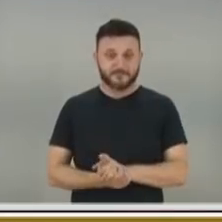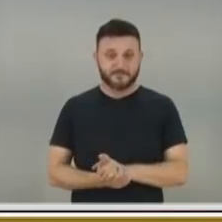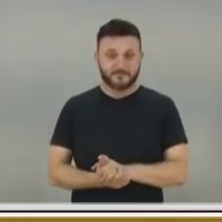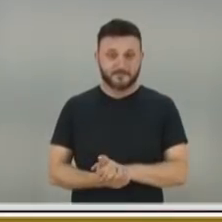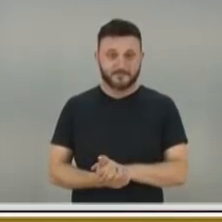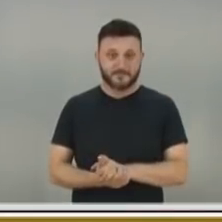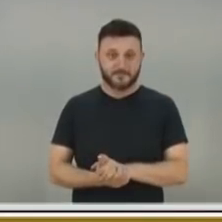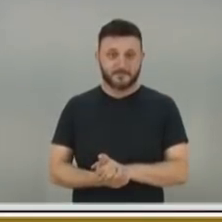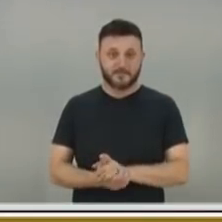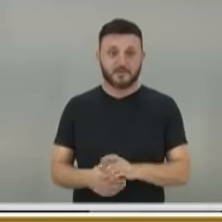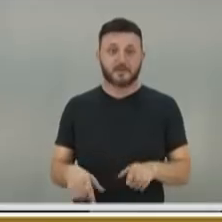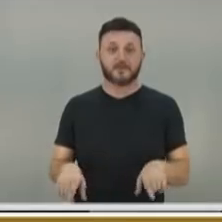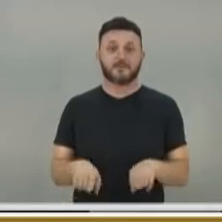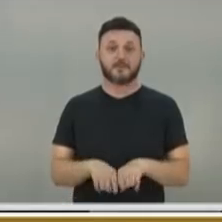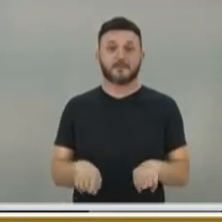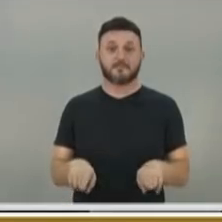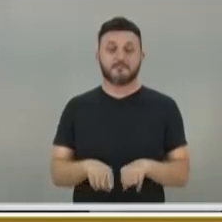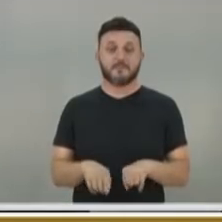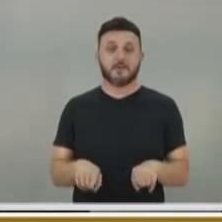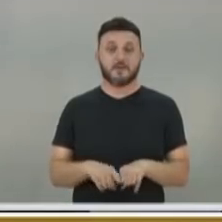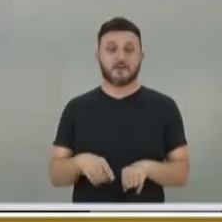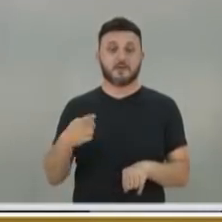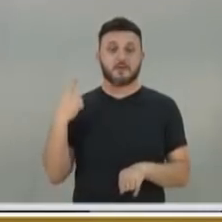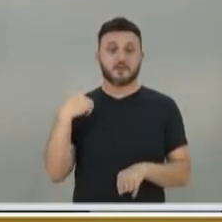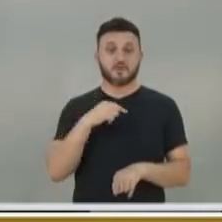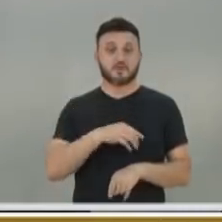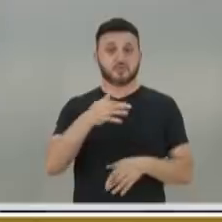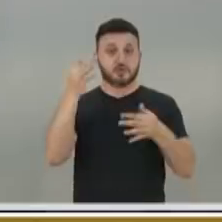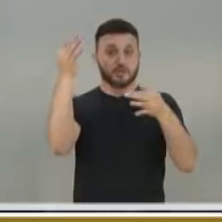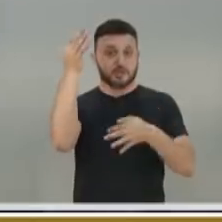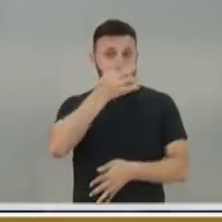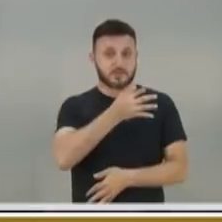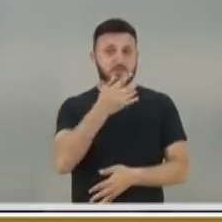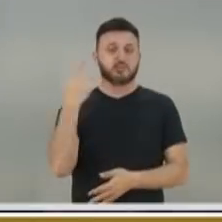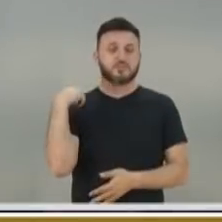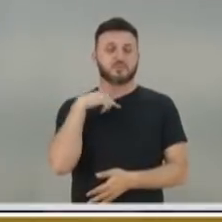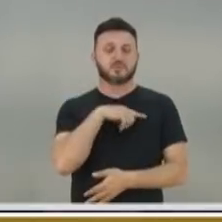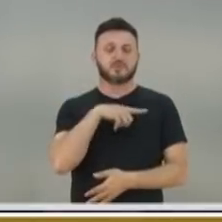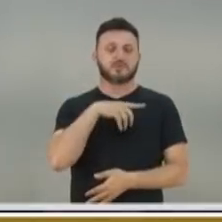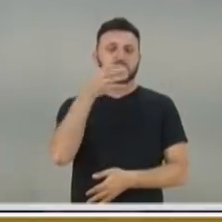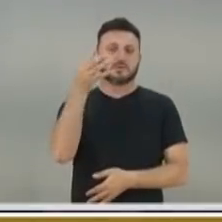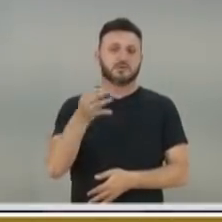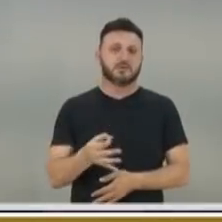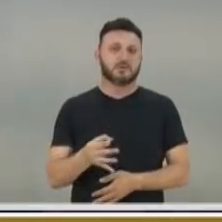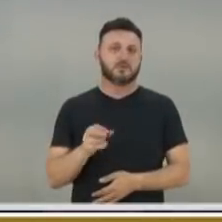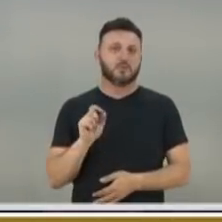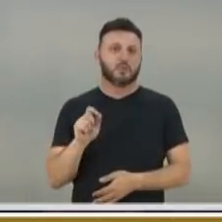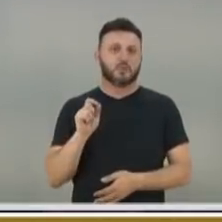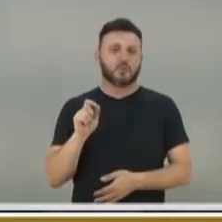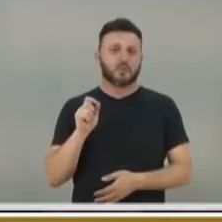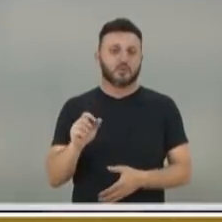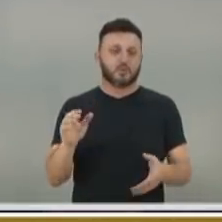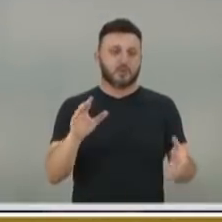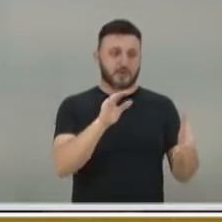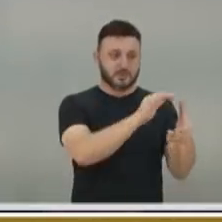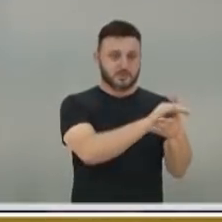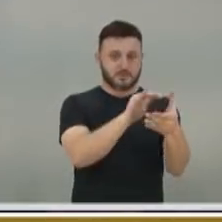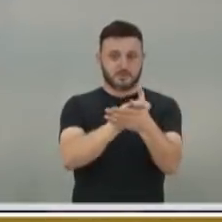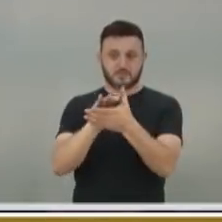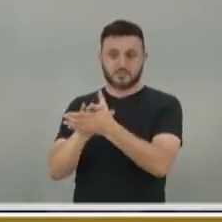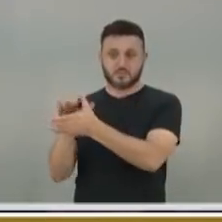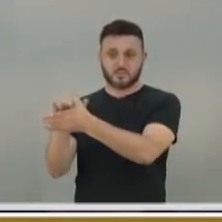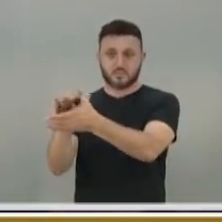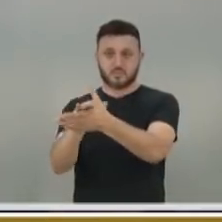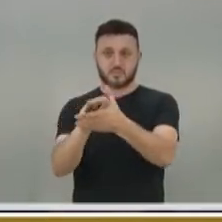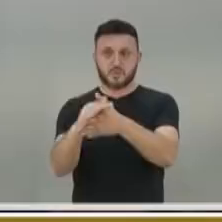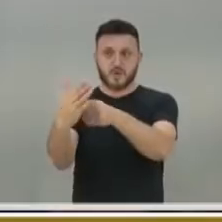E a única coisa do nosso testemunho, a gente tem certeza que os casais da pastoral familiar nos